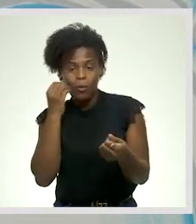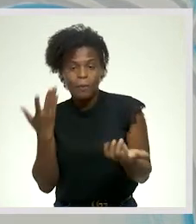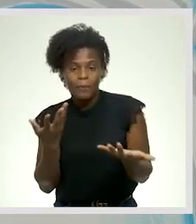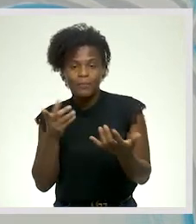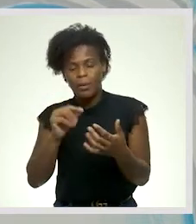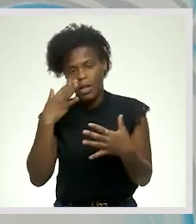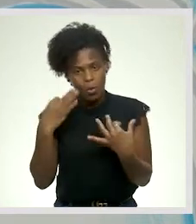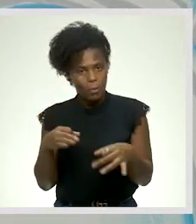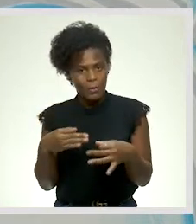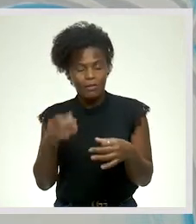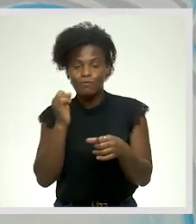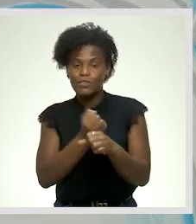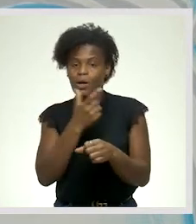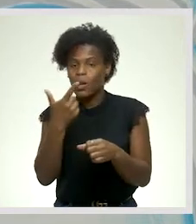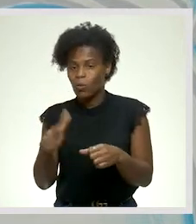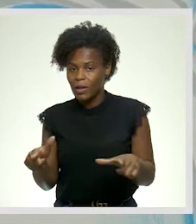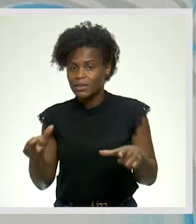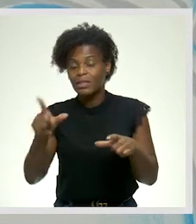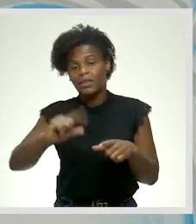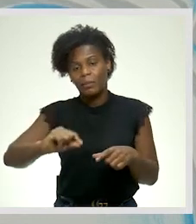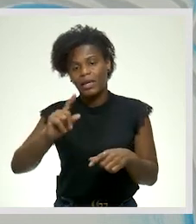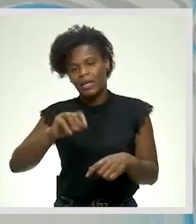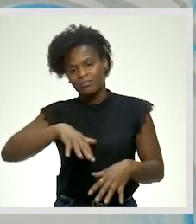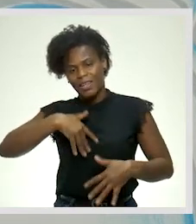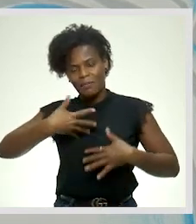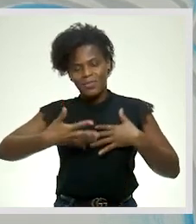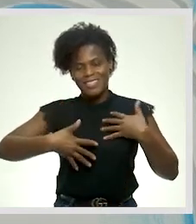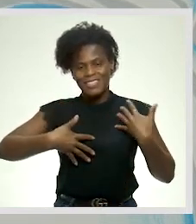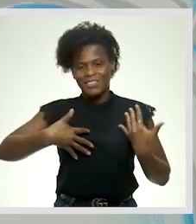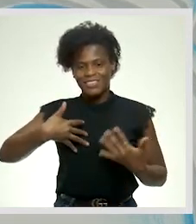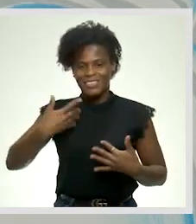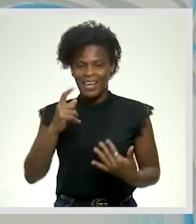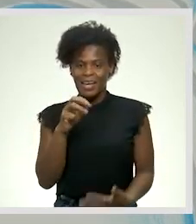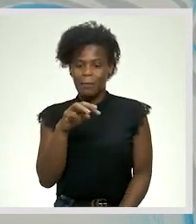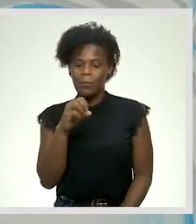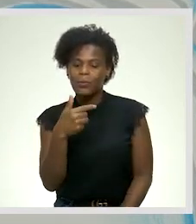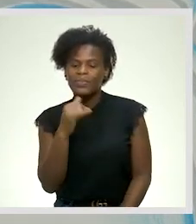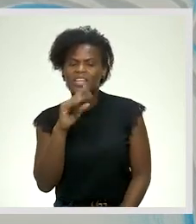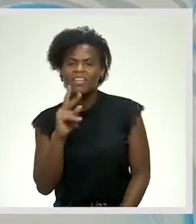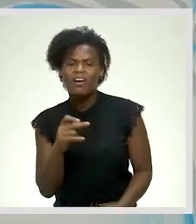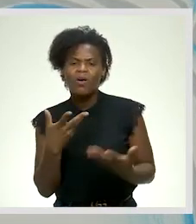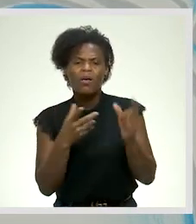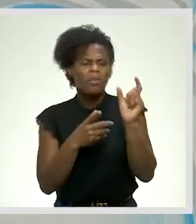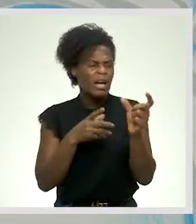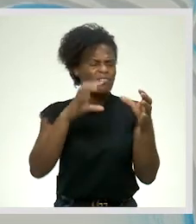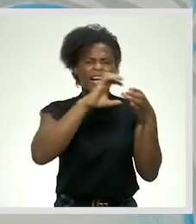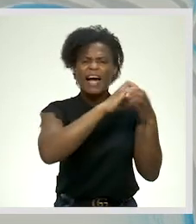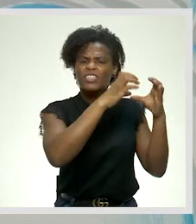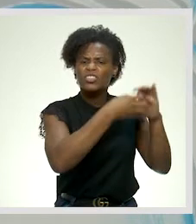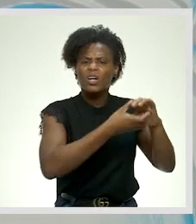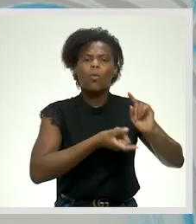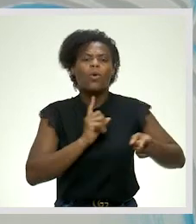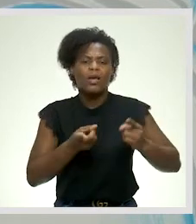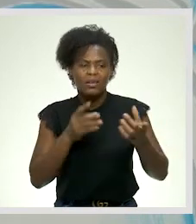natural a função de linguagem também emotiva. Temos o caixa. O que é o caixa nesse contexto todo? Ora,